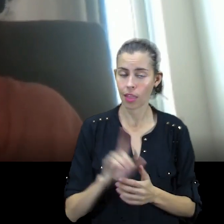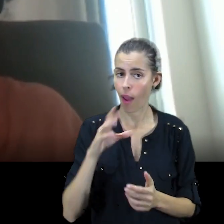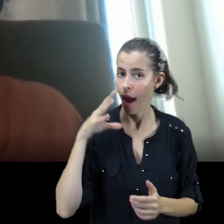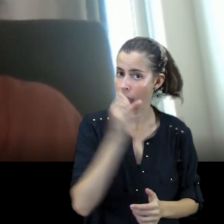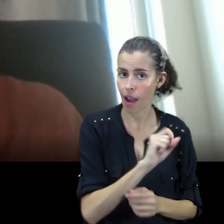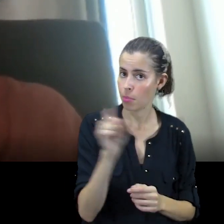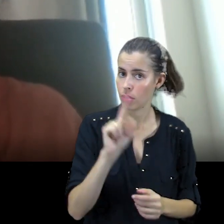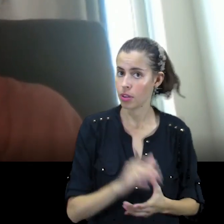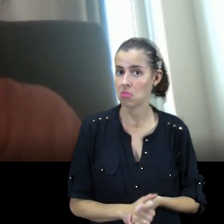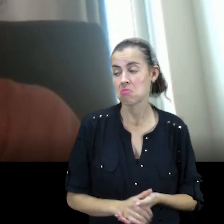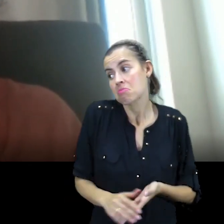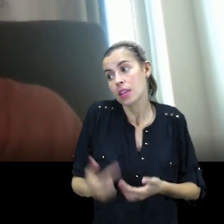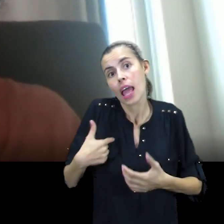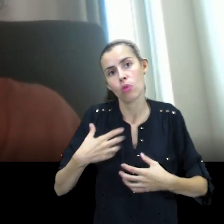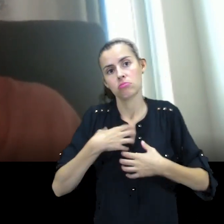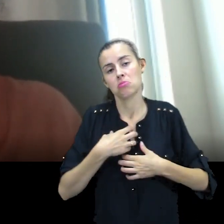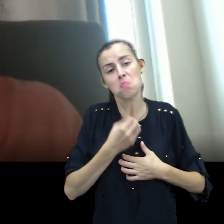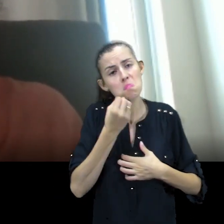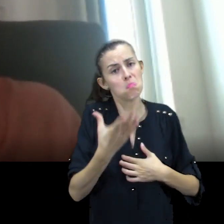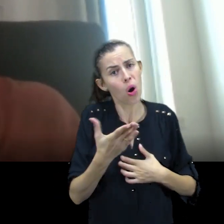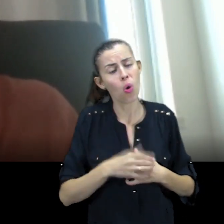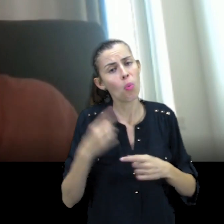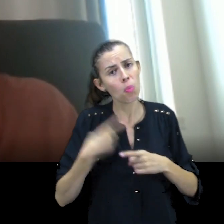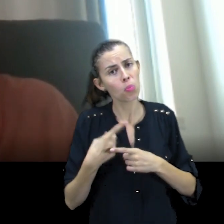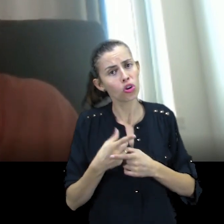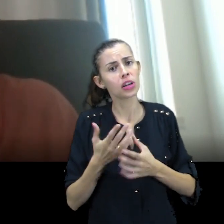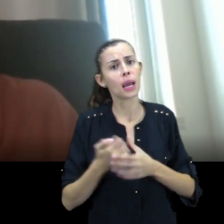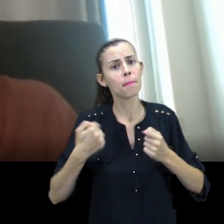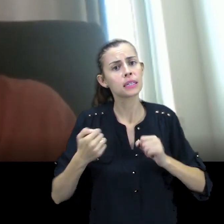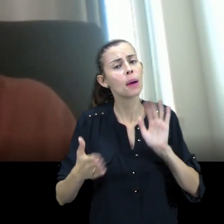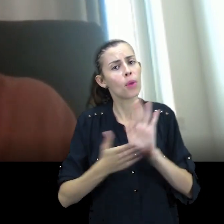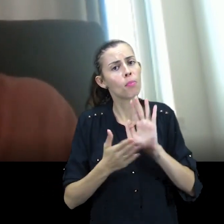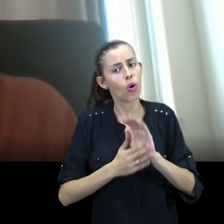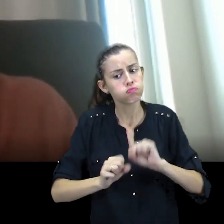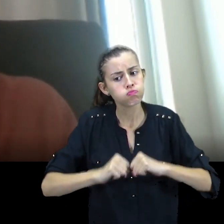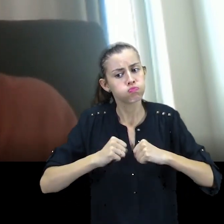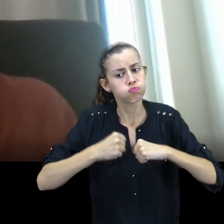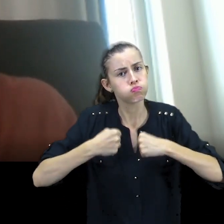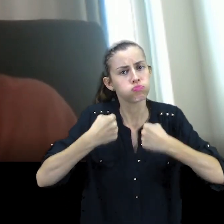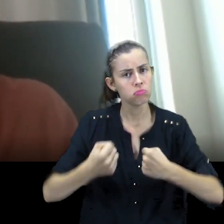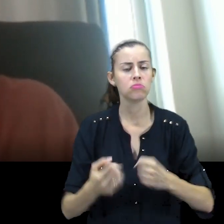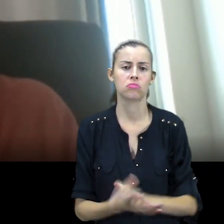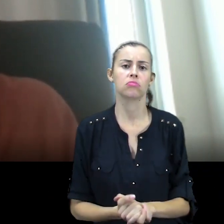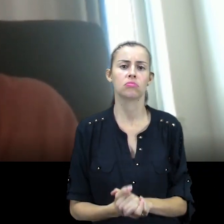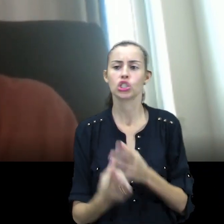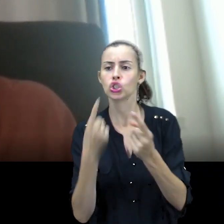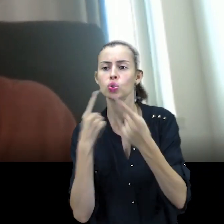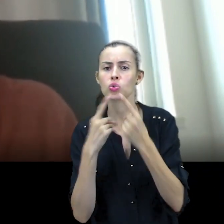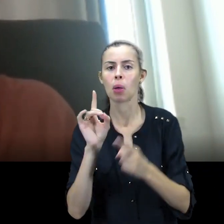que foram amplamente discutidas, tanto com o corpo docente, quanto com o nosso corpo discente, que é muito